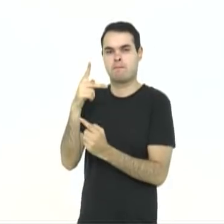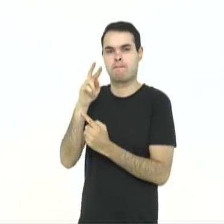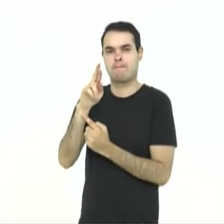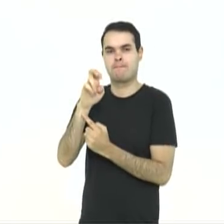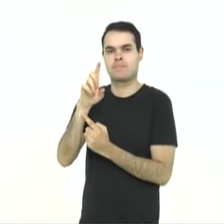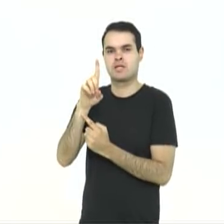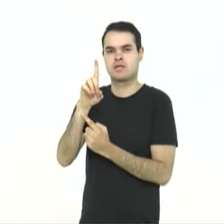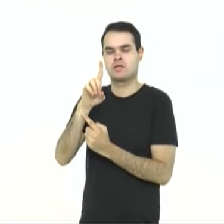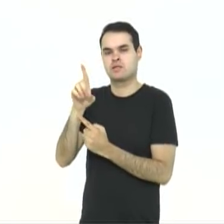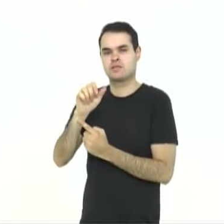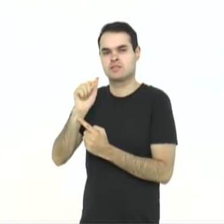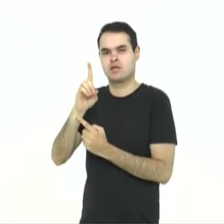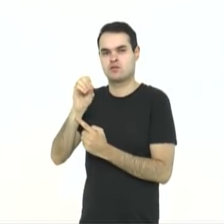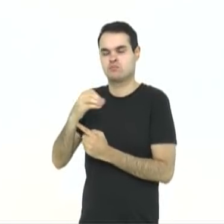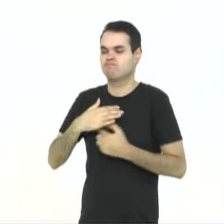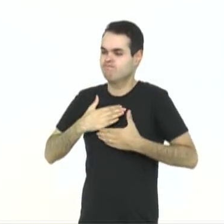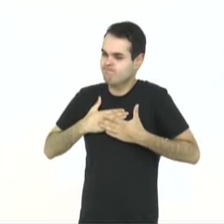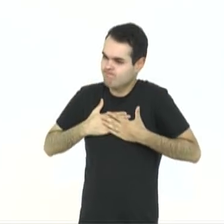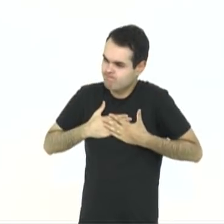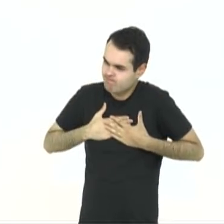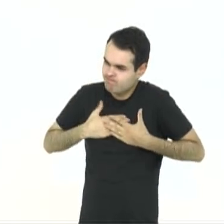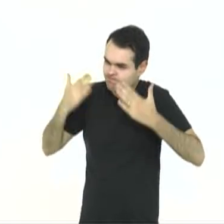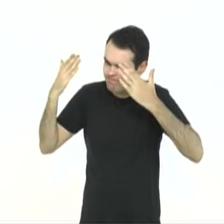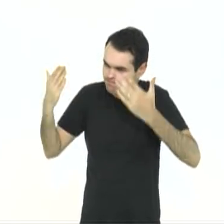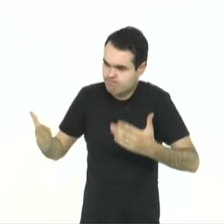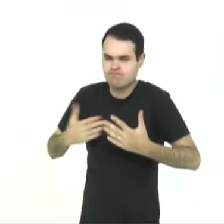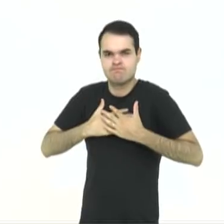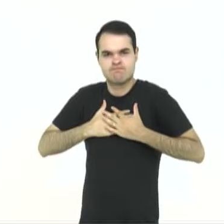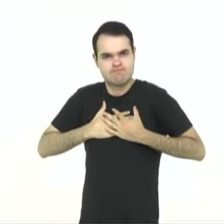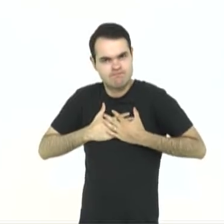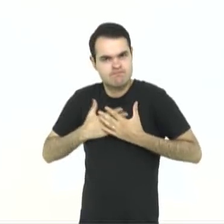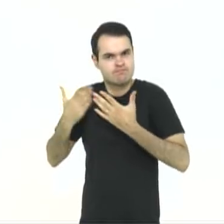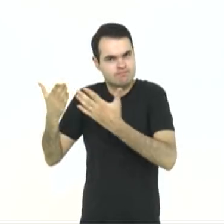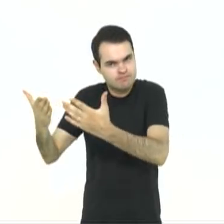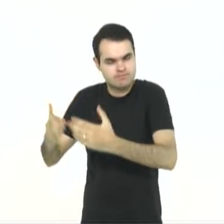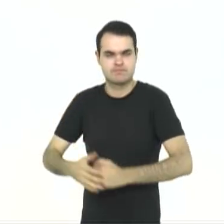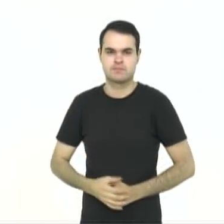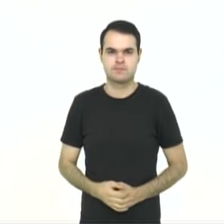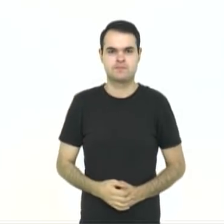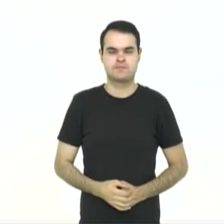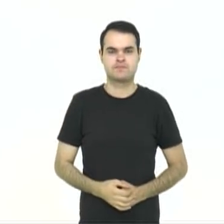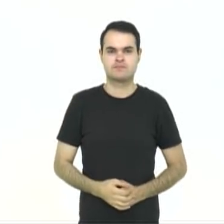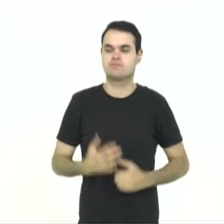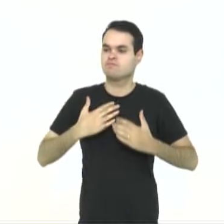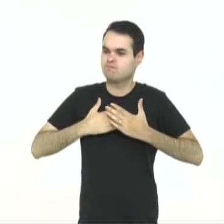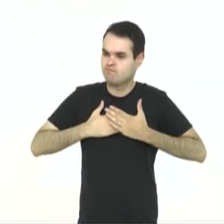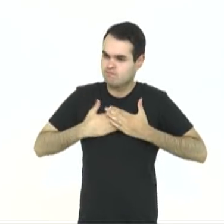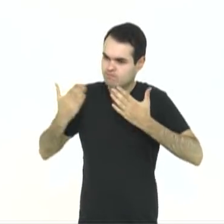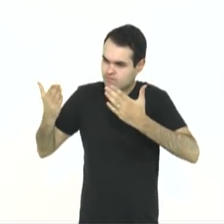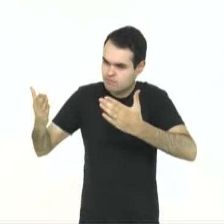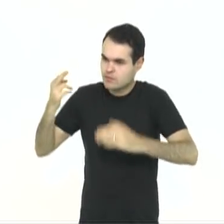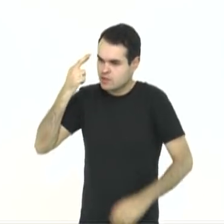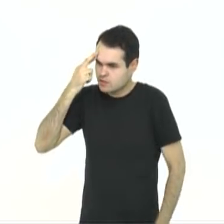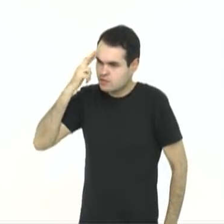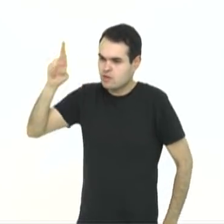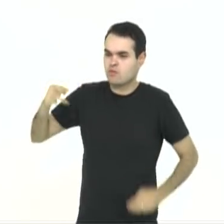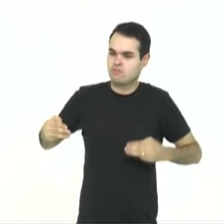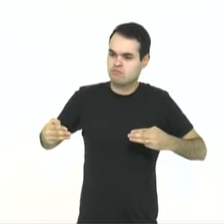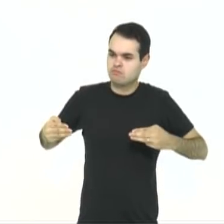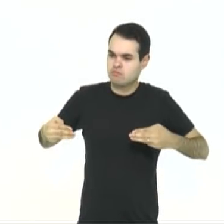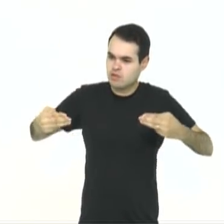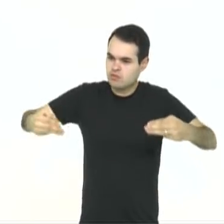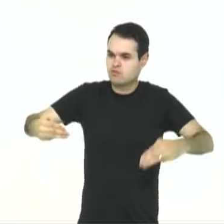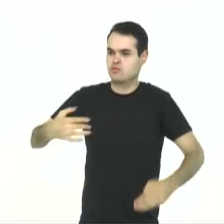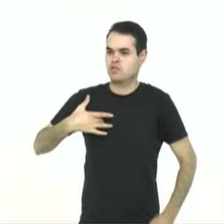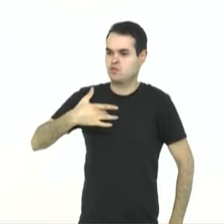utilizar prezado, que é uma forma muito respeitosa também de se dirigir às pessoas, né? Então, prezado senhor ministro da Saúde,